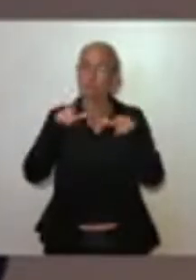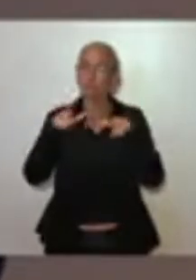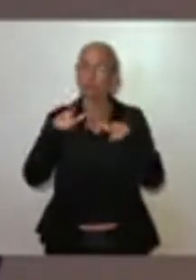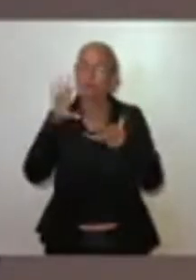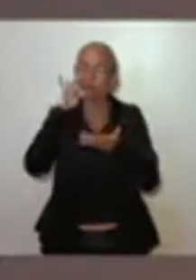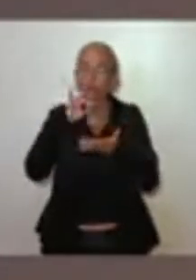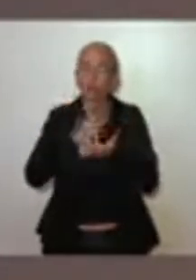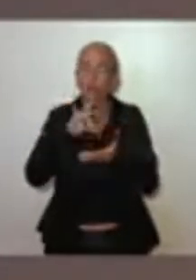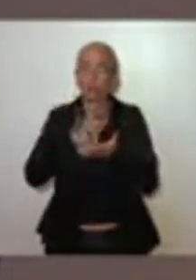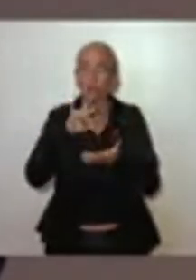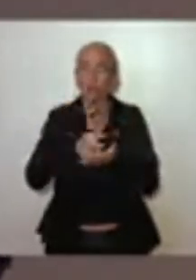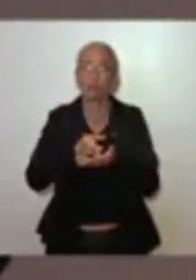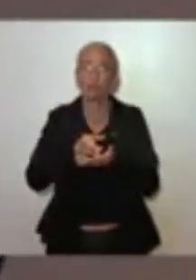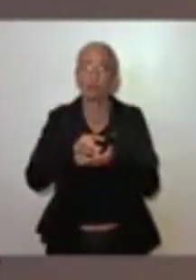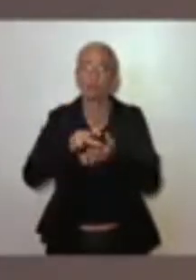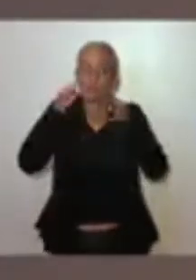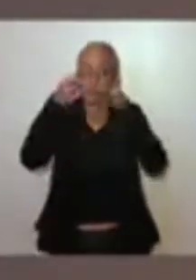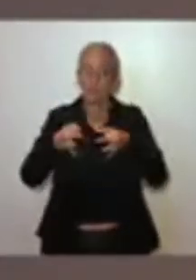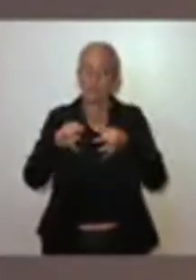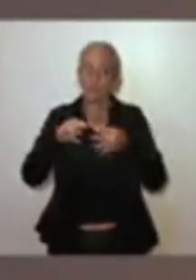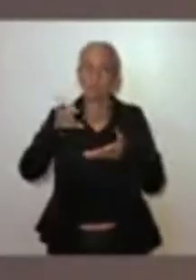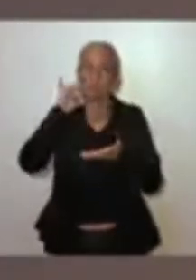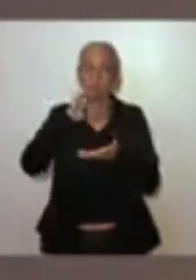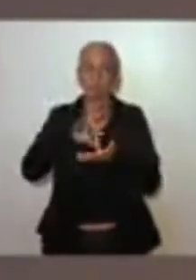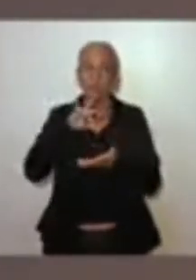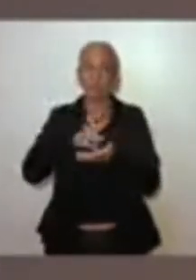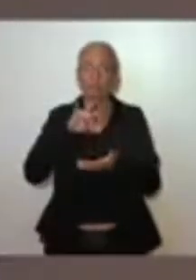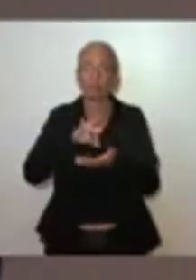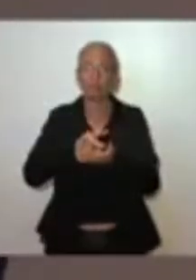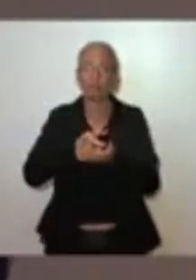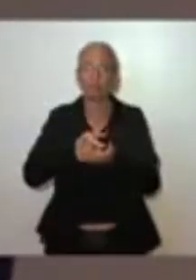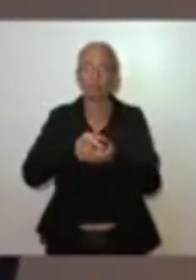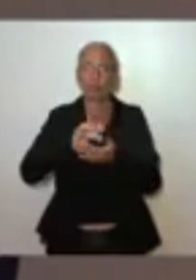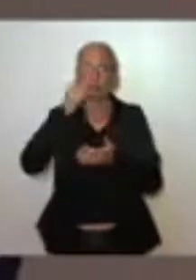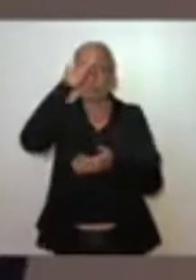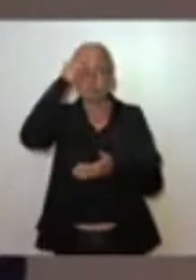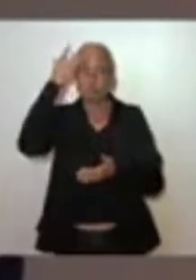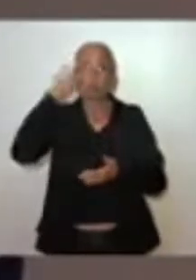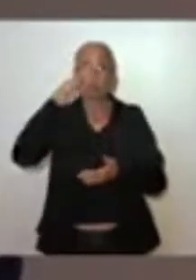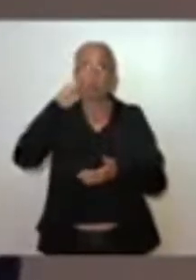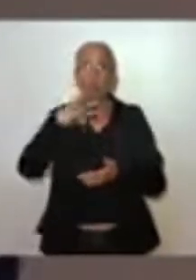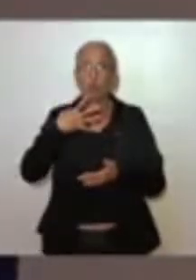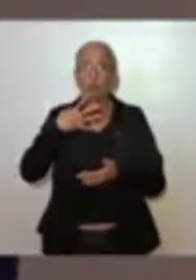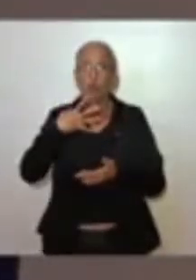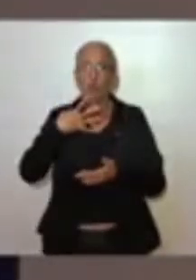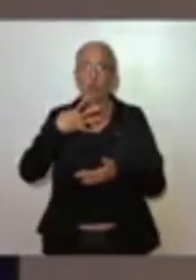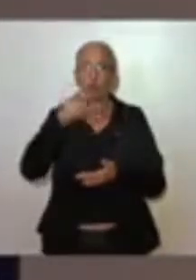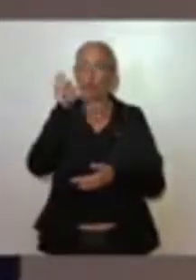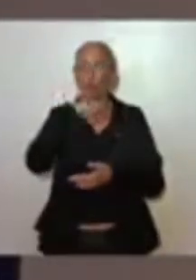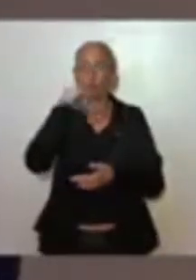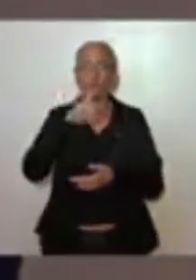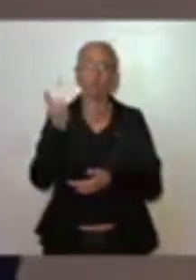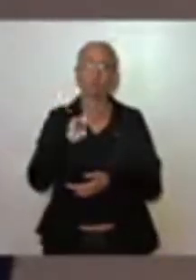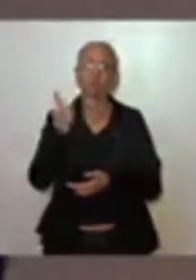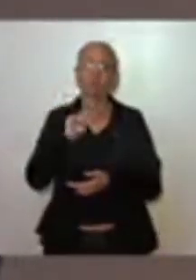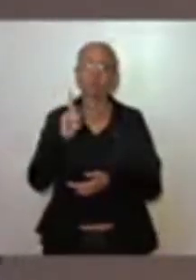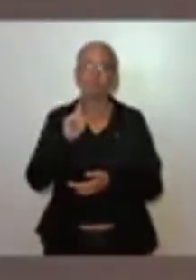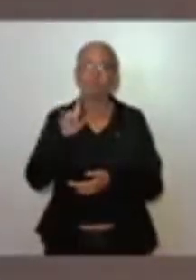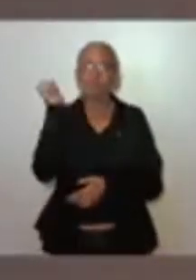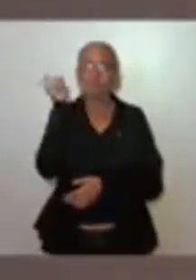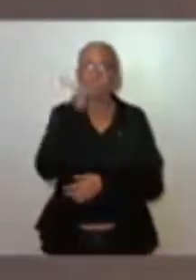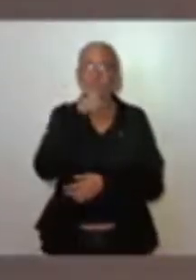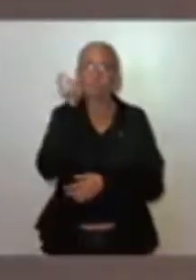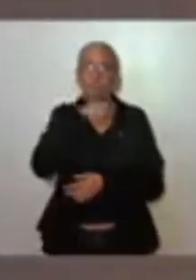a verdade plural a verdade possível mais gente de boa-fé não mente deliberadamente a